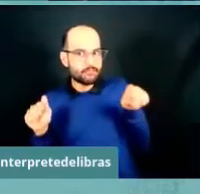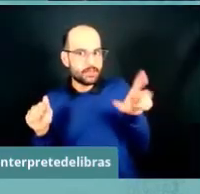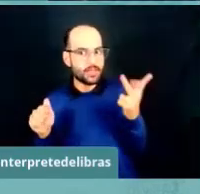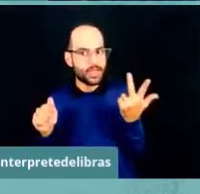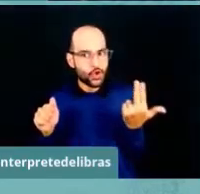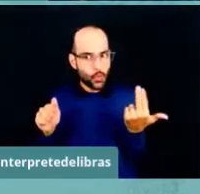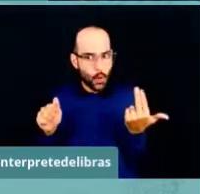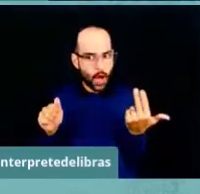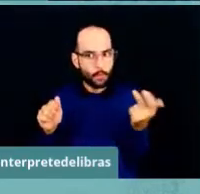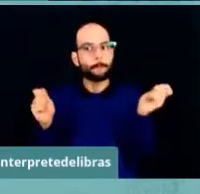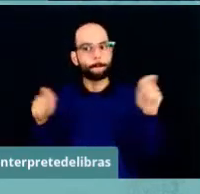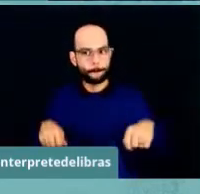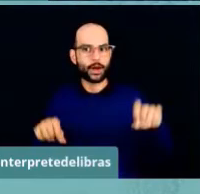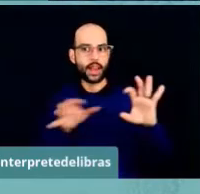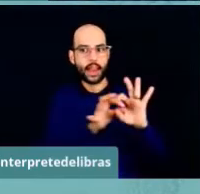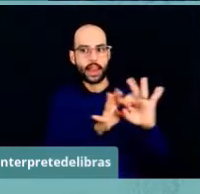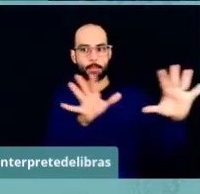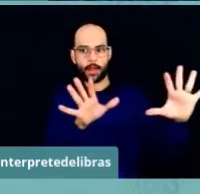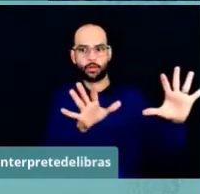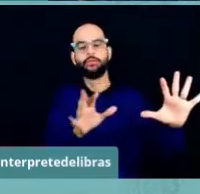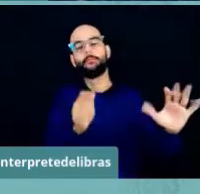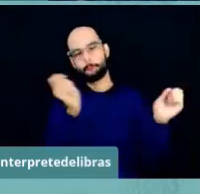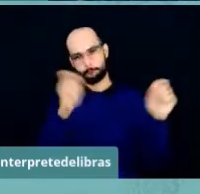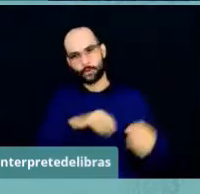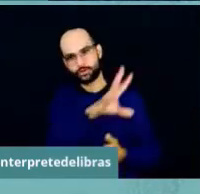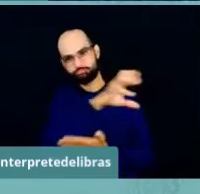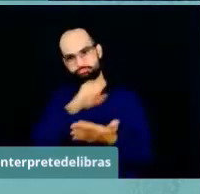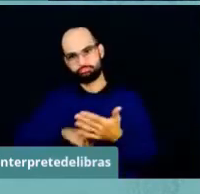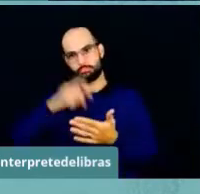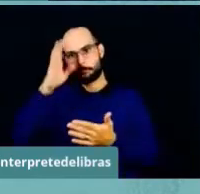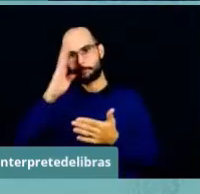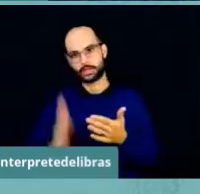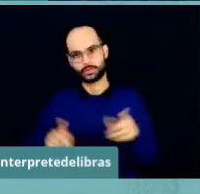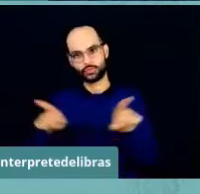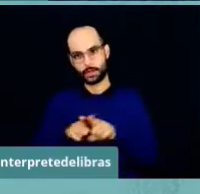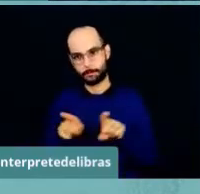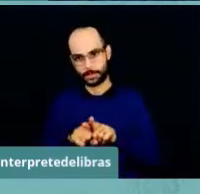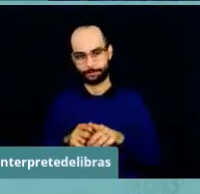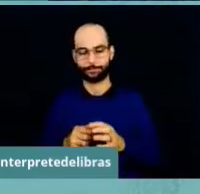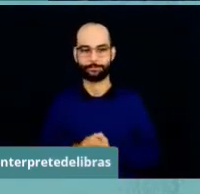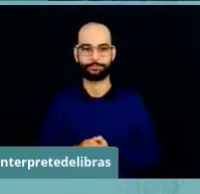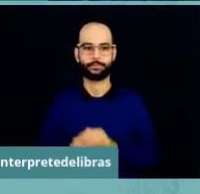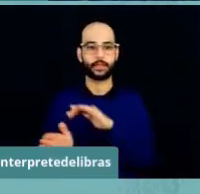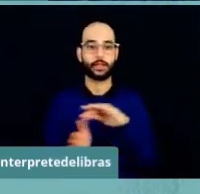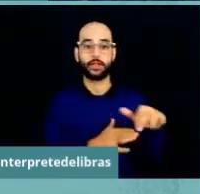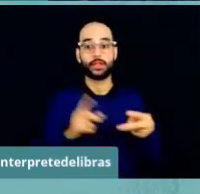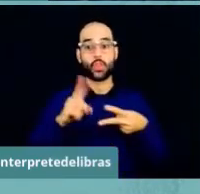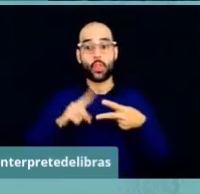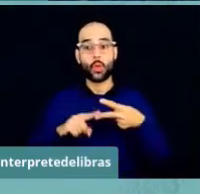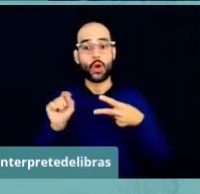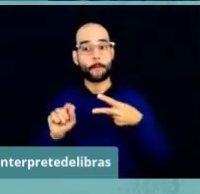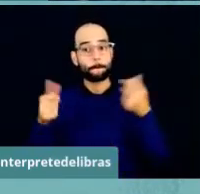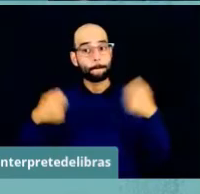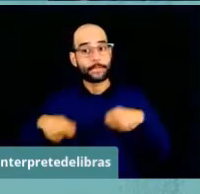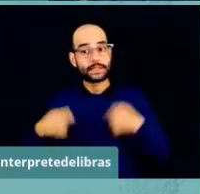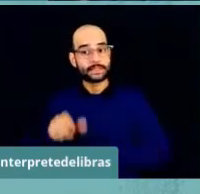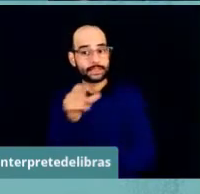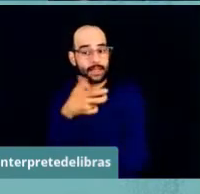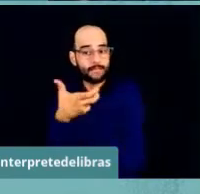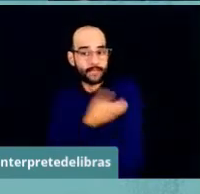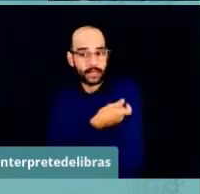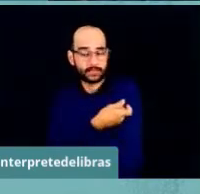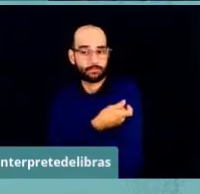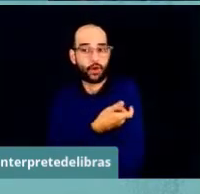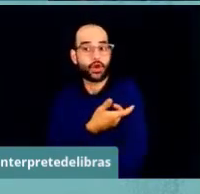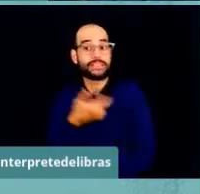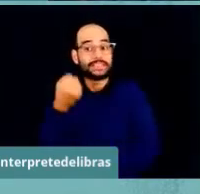principais mecanismos que a gente vai observar numa vacina, então, é se ela tem boa eficácia, segurança e